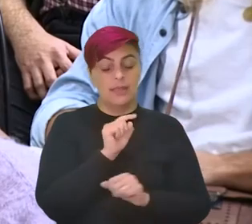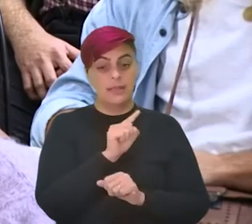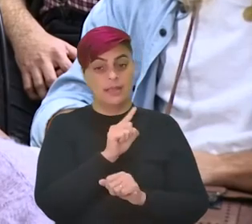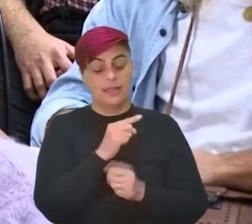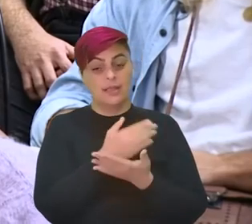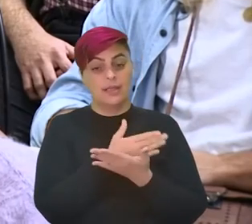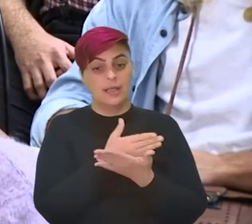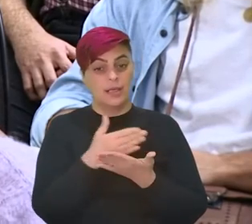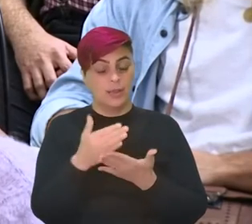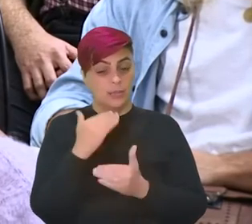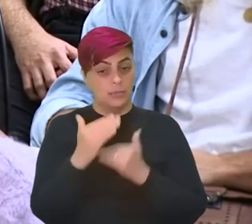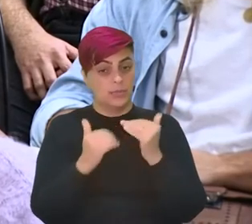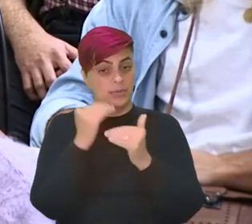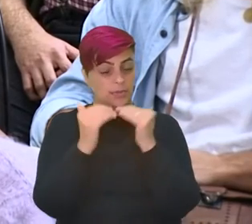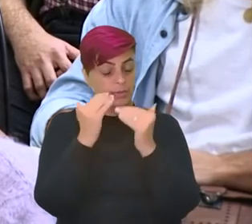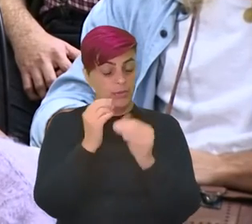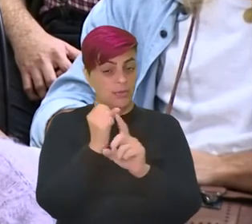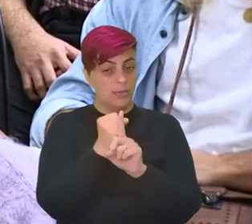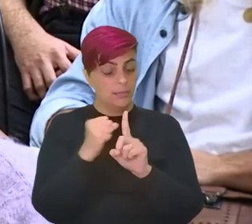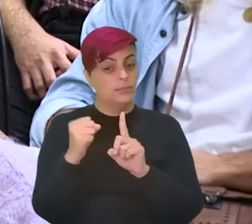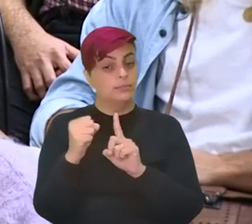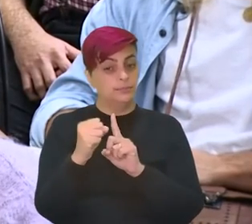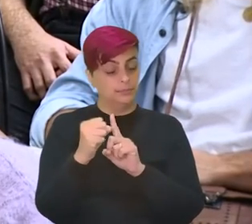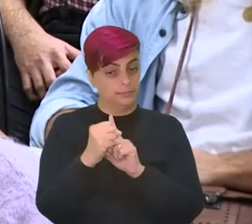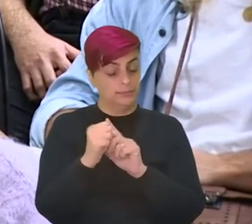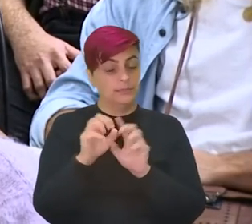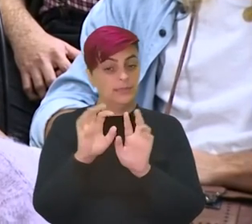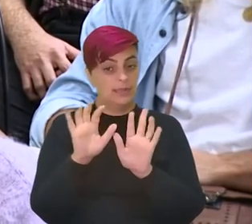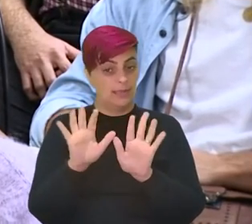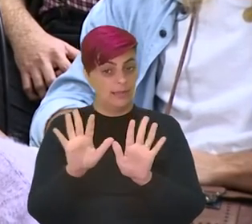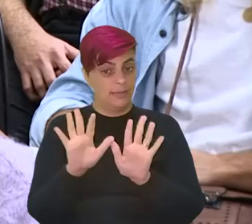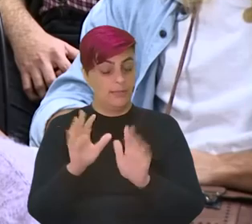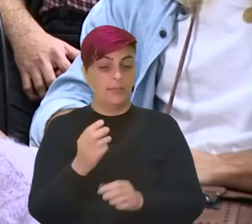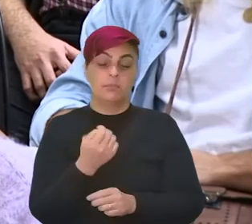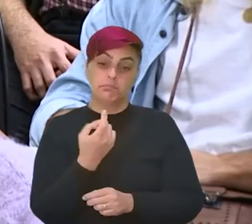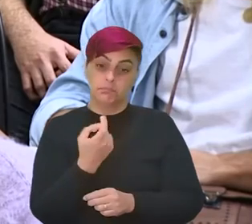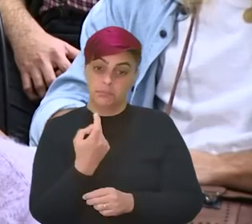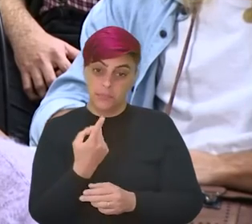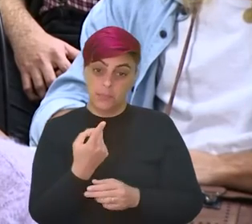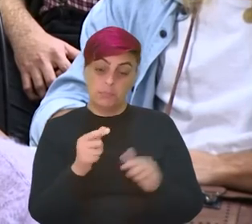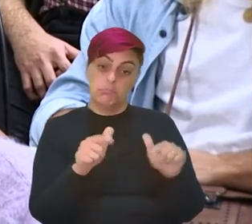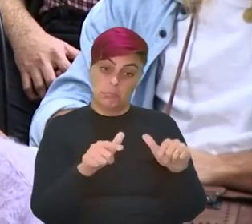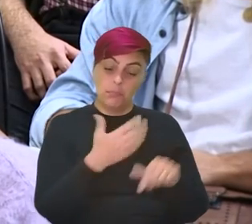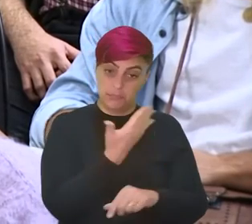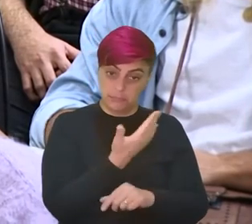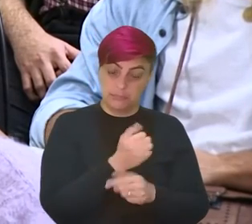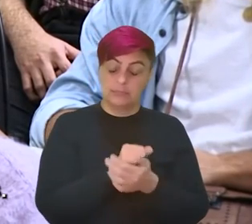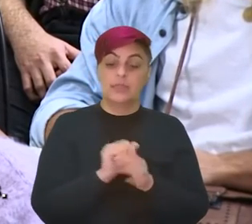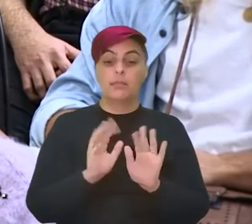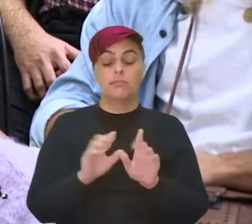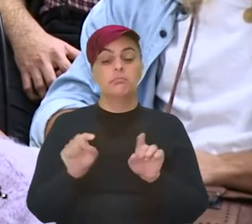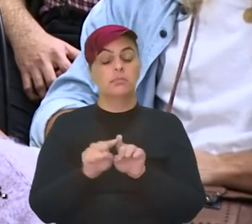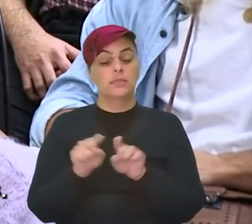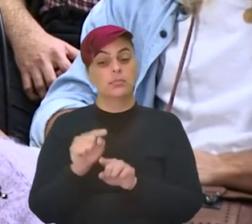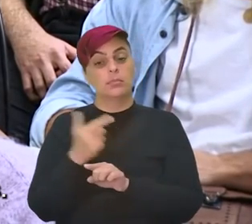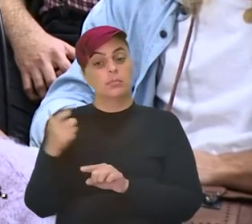reconstrói a sociedade trobrandesa como um todo, né? Mas é aquela posição única que ele ocupa.